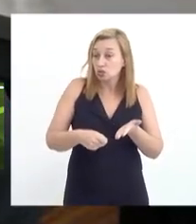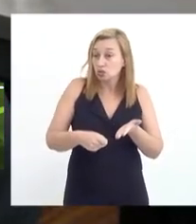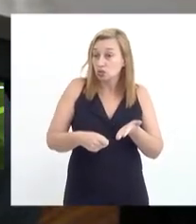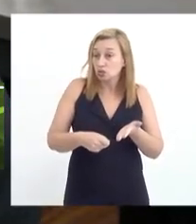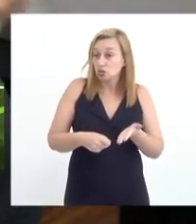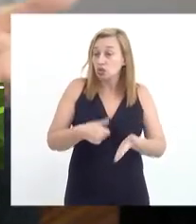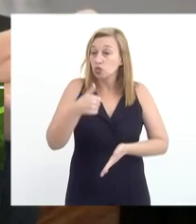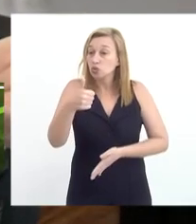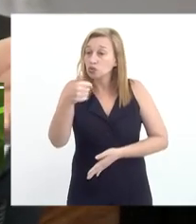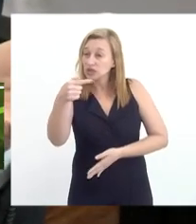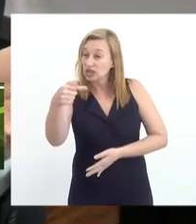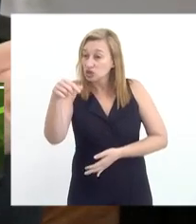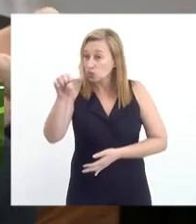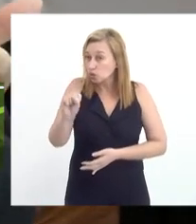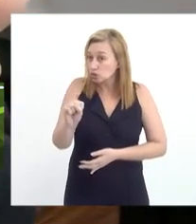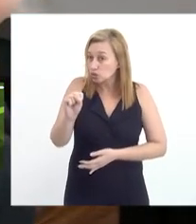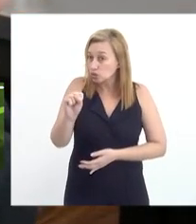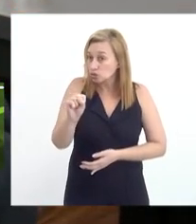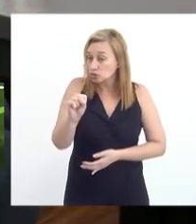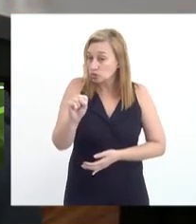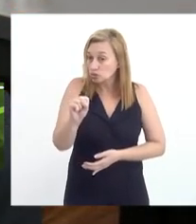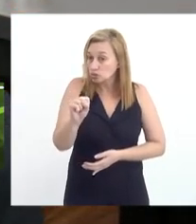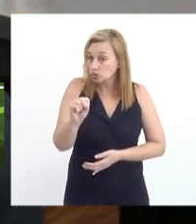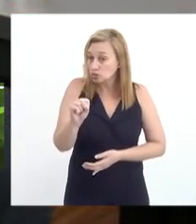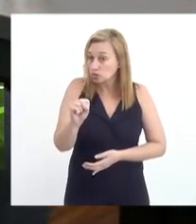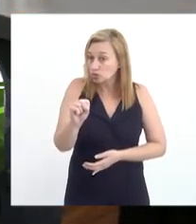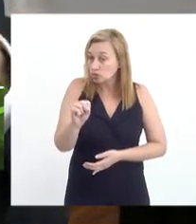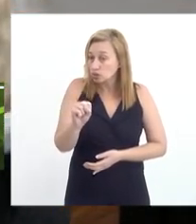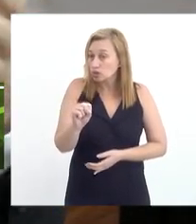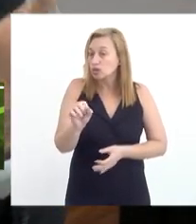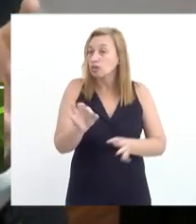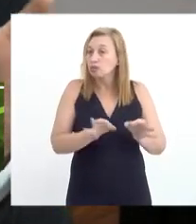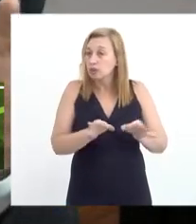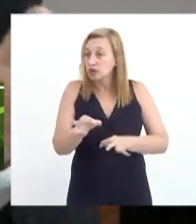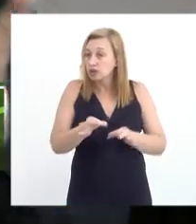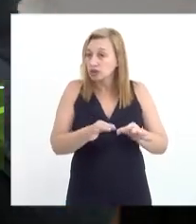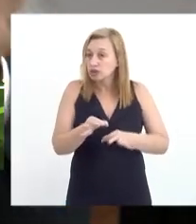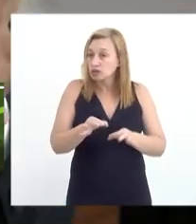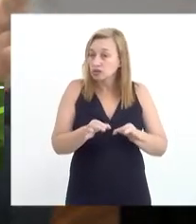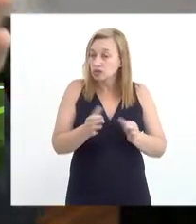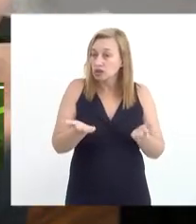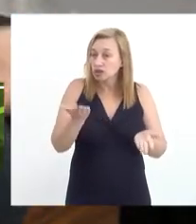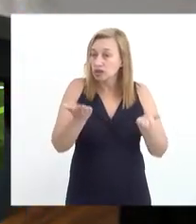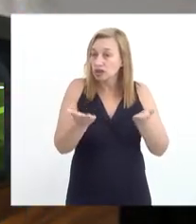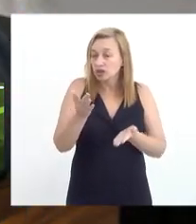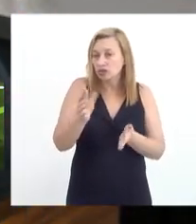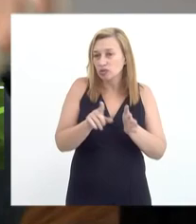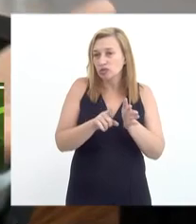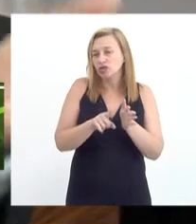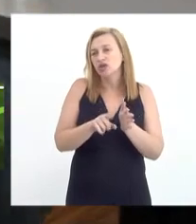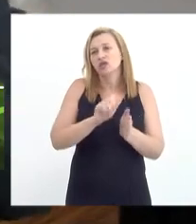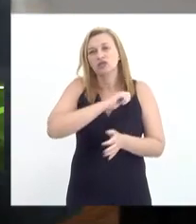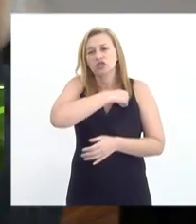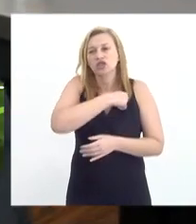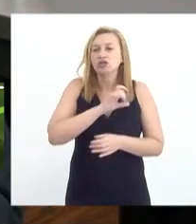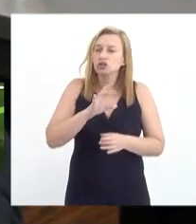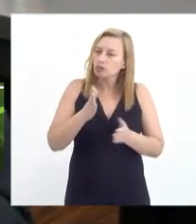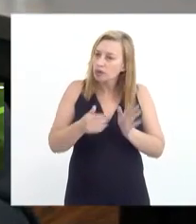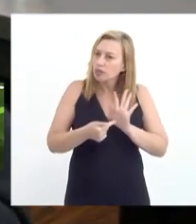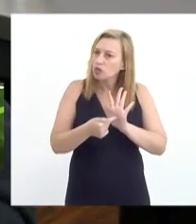1 7 e 8 Plano de promoção Do equilíbrio fiscal Só para tentar mostrar Que